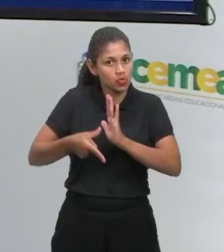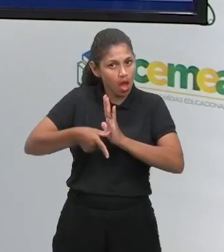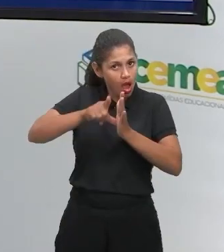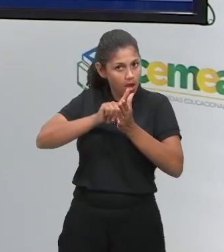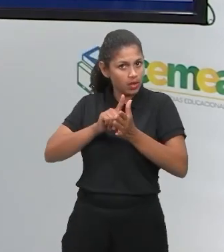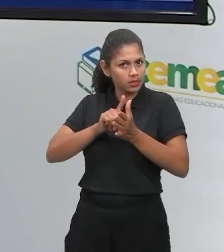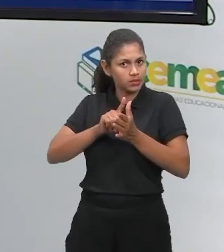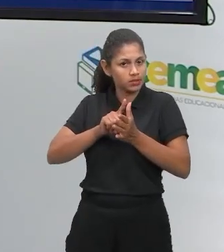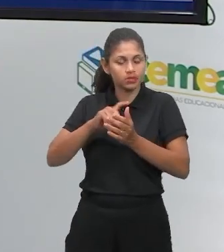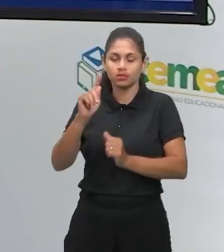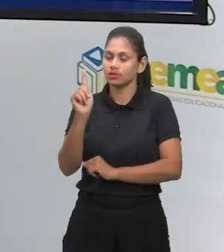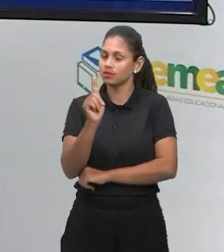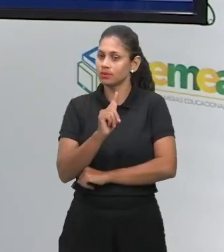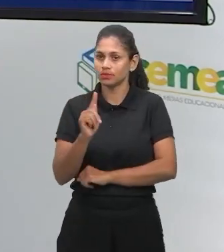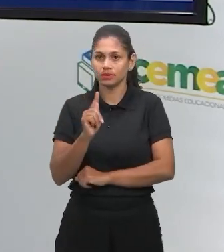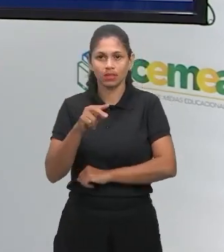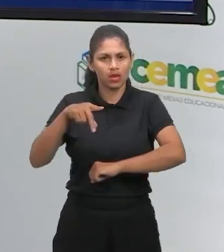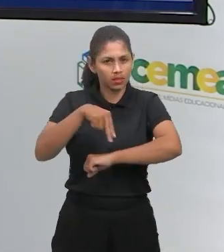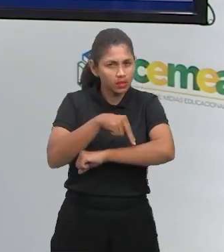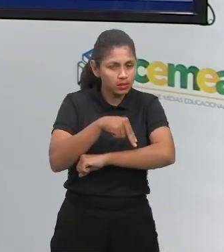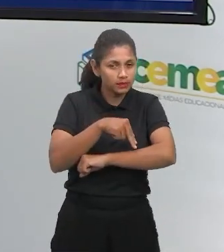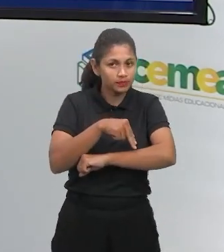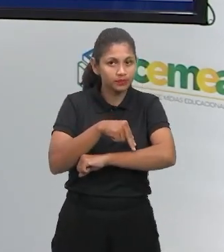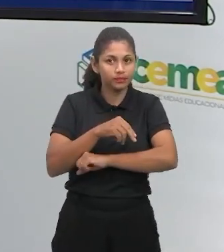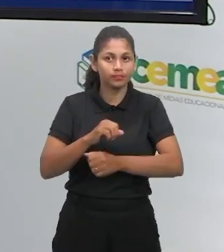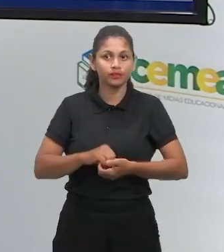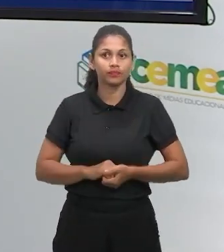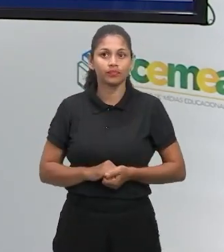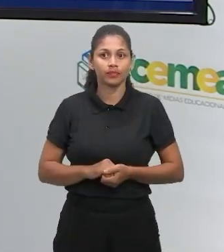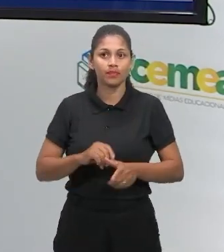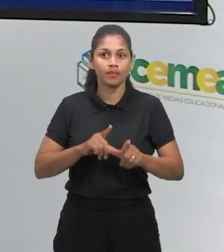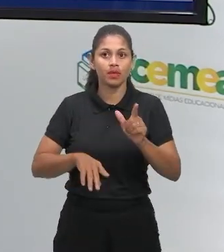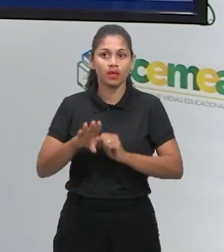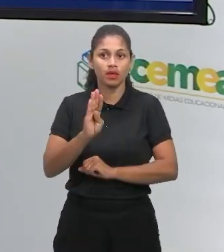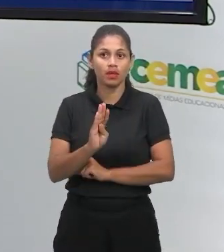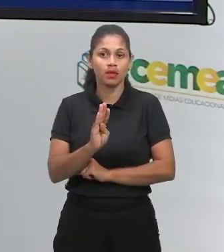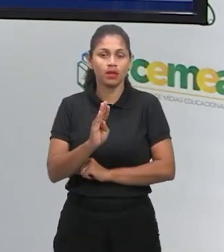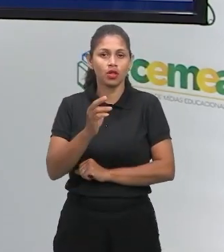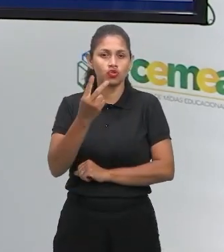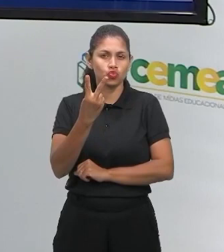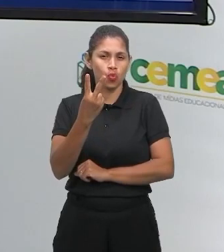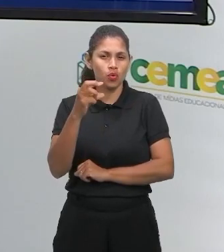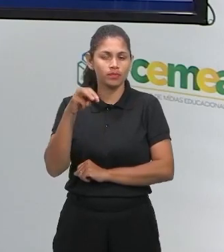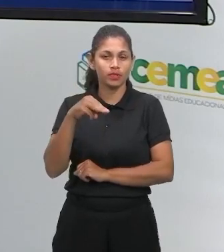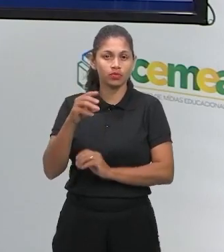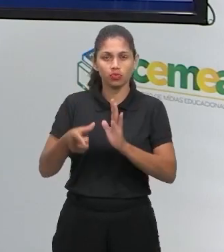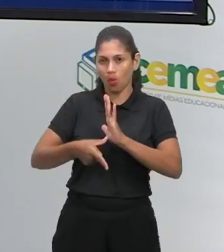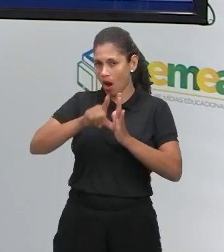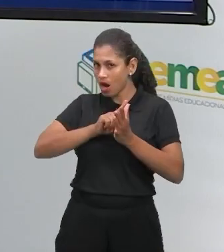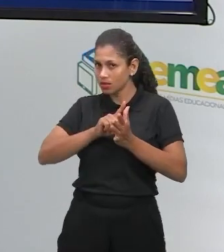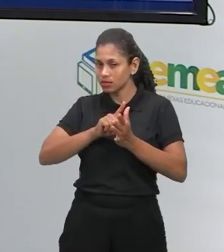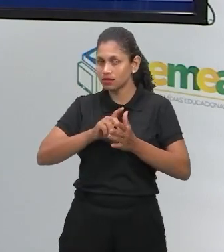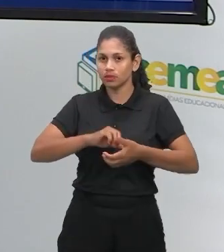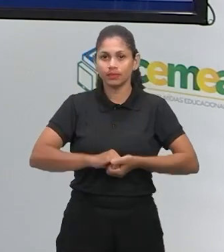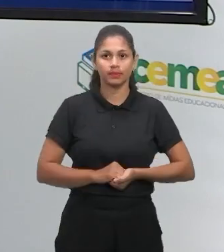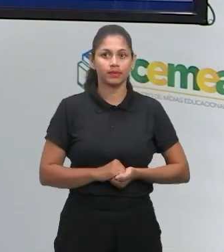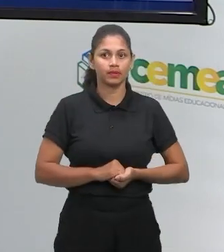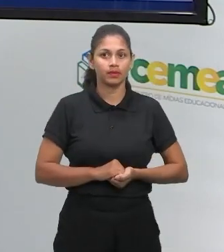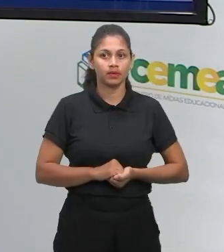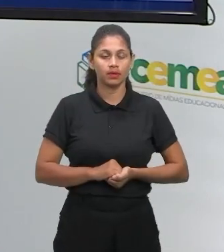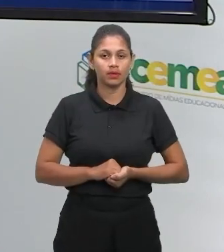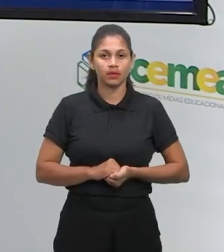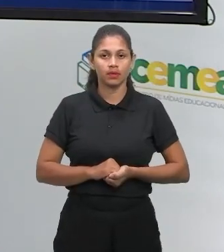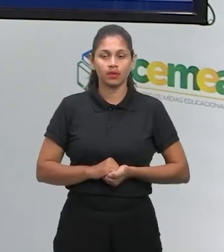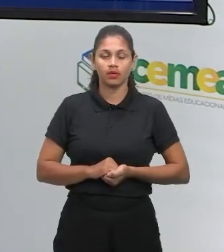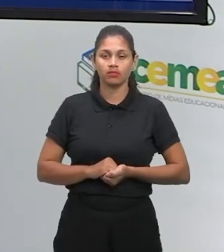levou mais tempo. Letra B, será se ele vai chegar 2 minutos antes? Também não, nada de antes, né? C, vai chegar ao mesmo